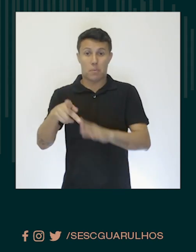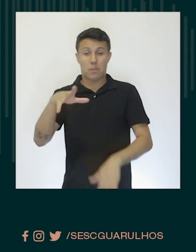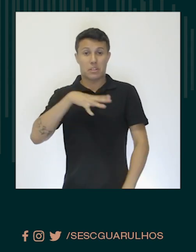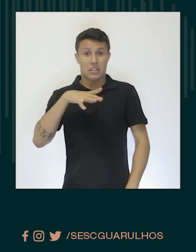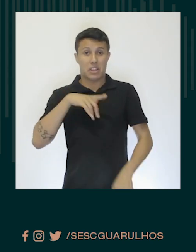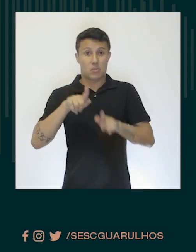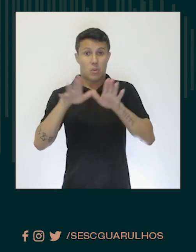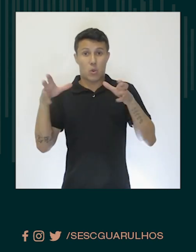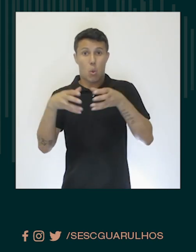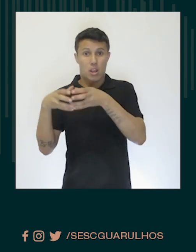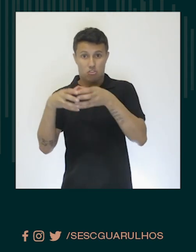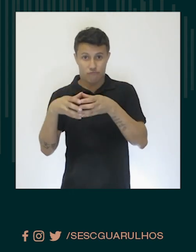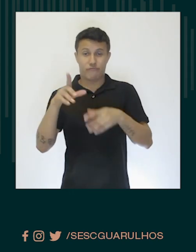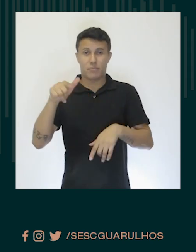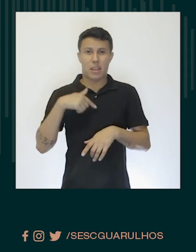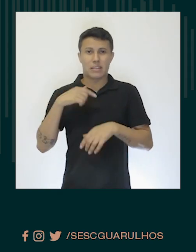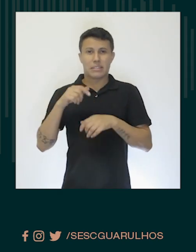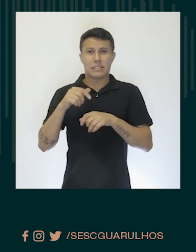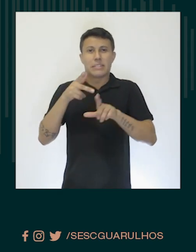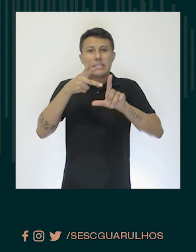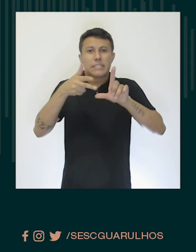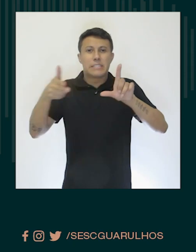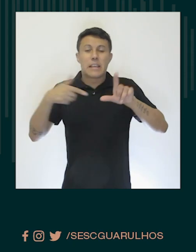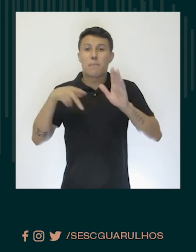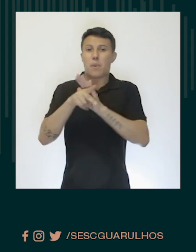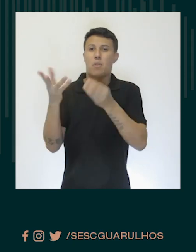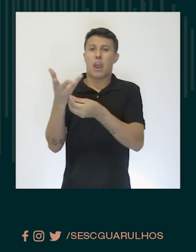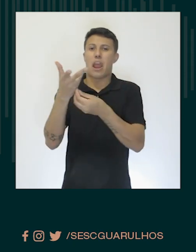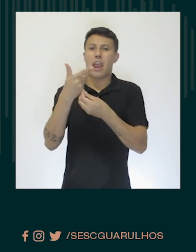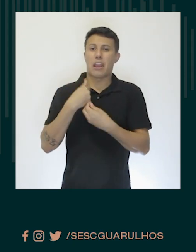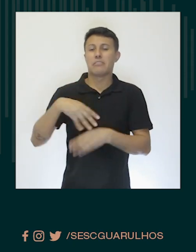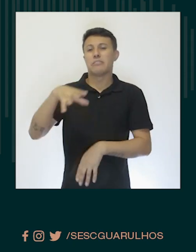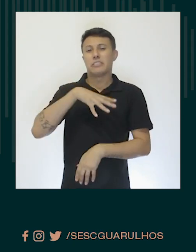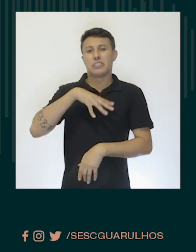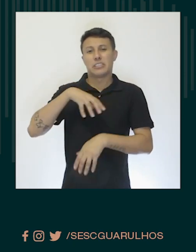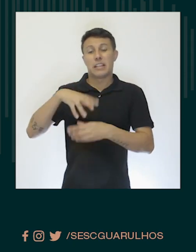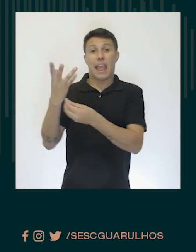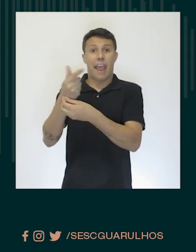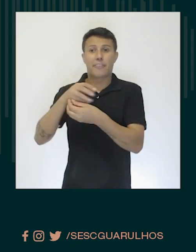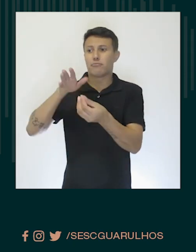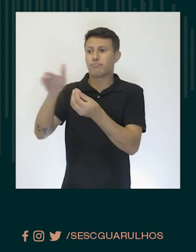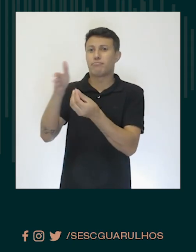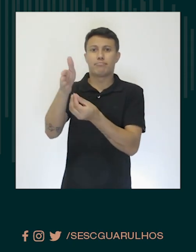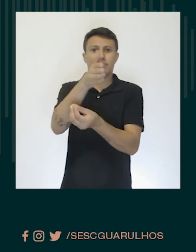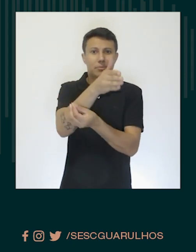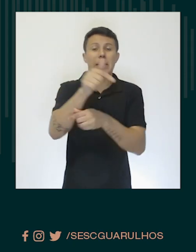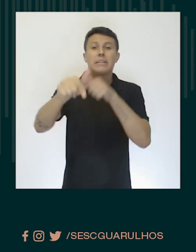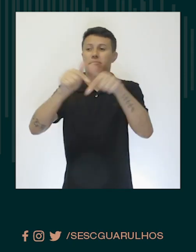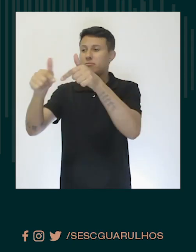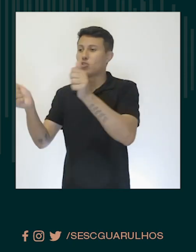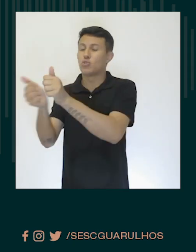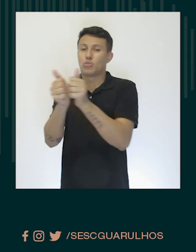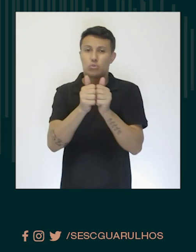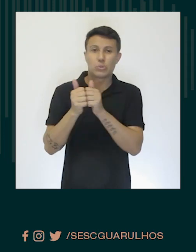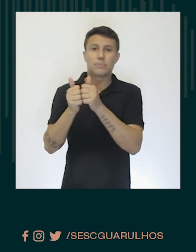aqui da cidade de Guarulhos, ele está fazendo uma série de lives com artistas da cidade, de vários segmentos da arte, que